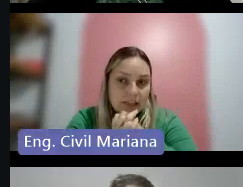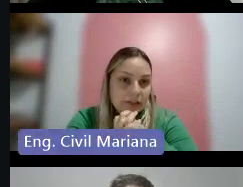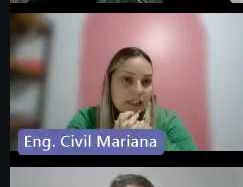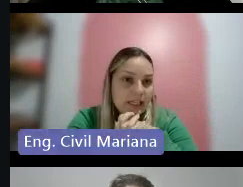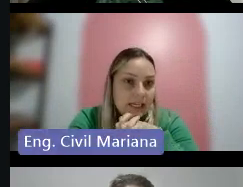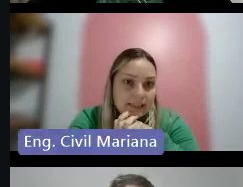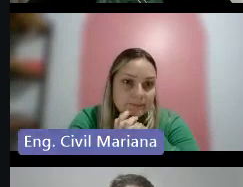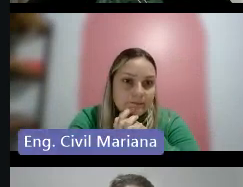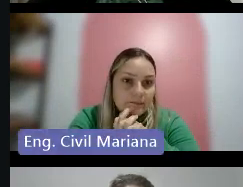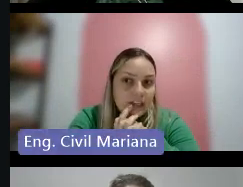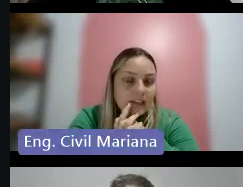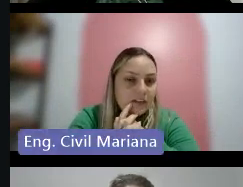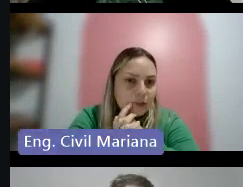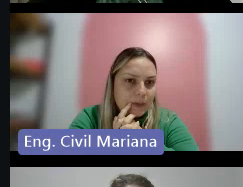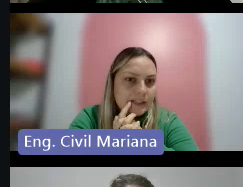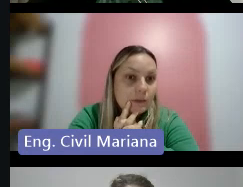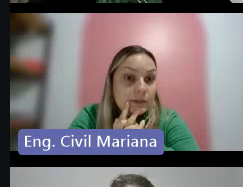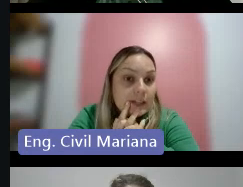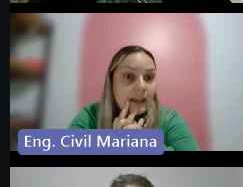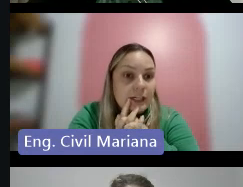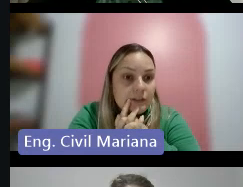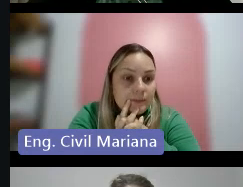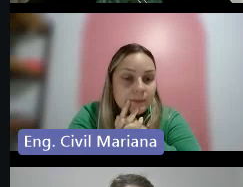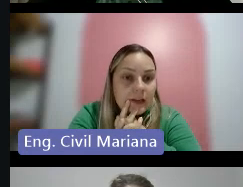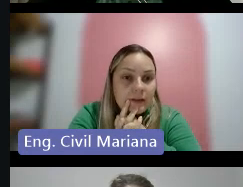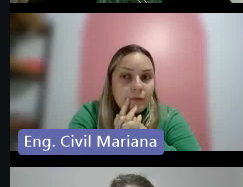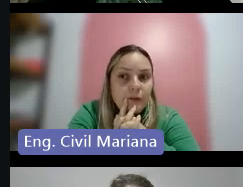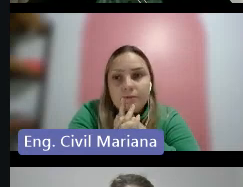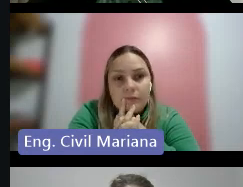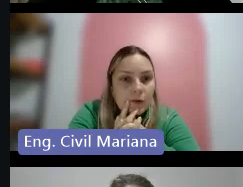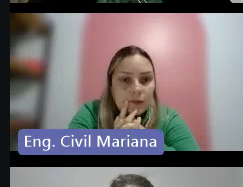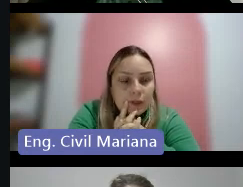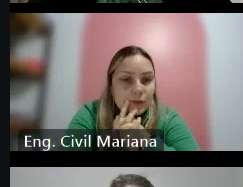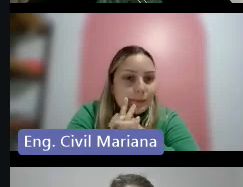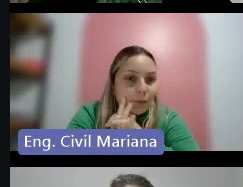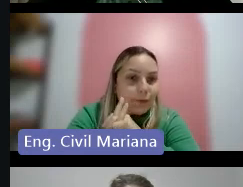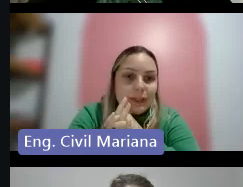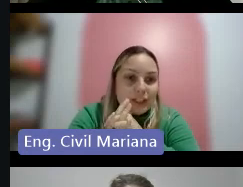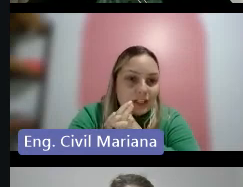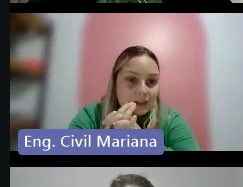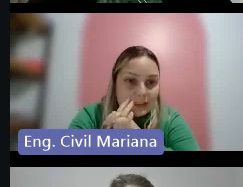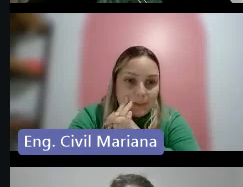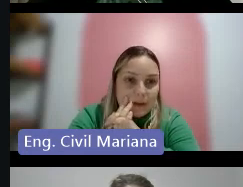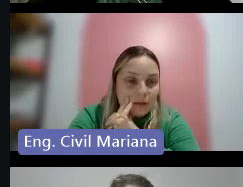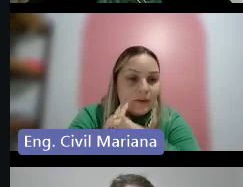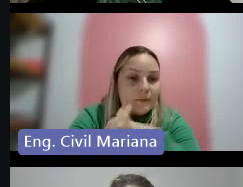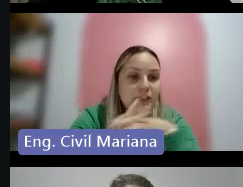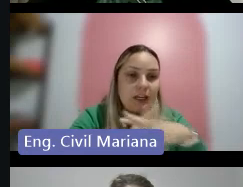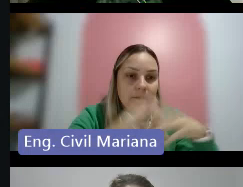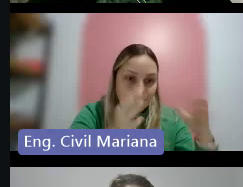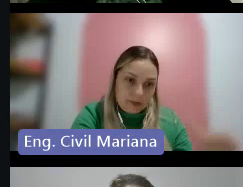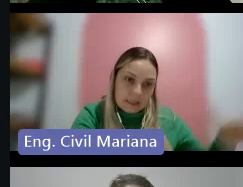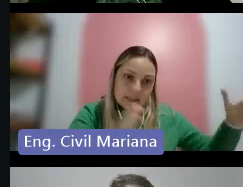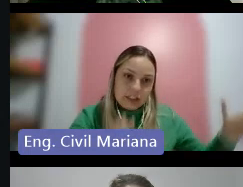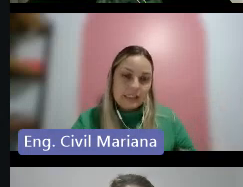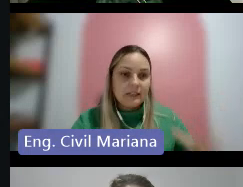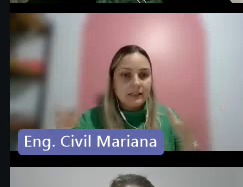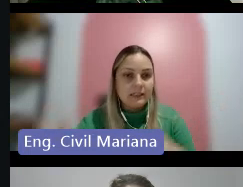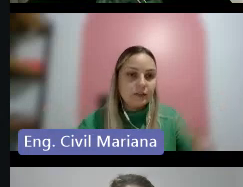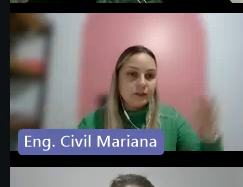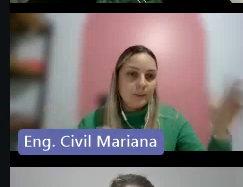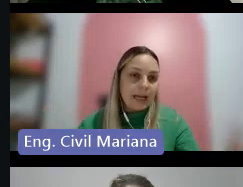Um dia eu cheguei lá e estava indo para a segunda laje. E eu sou um pouco metida nessa parte, eu fui medir